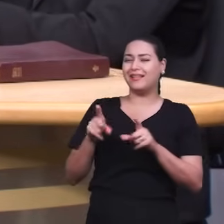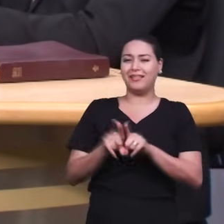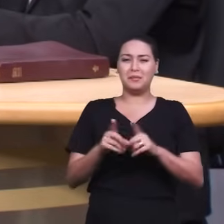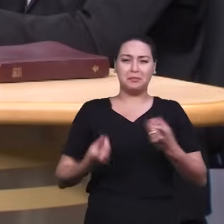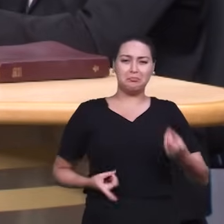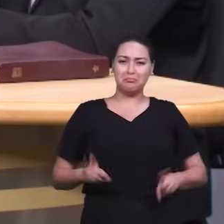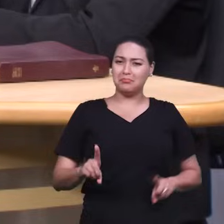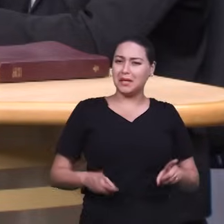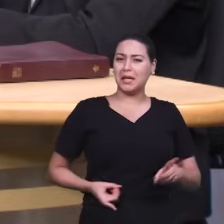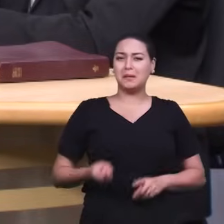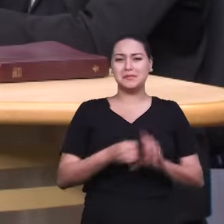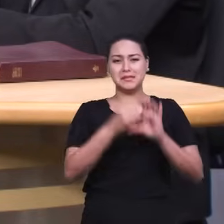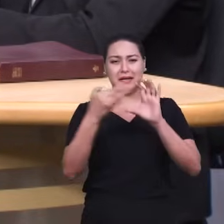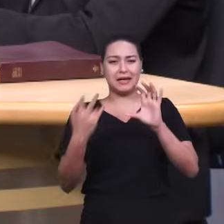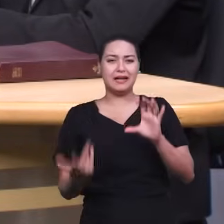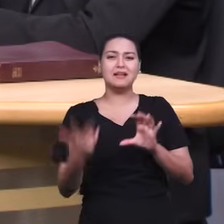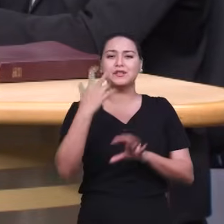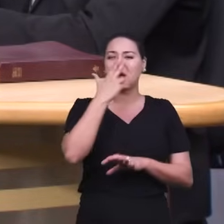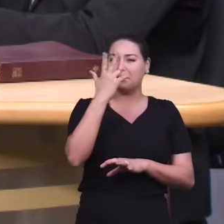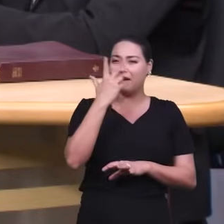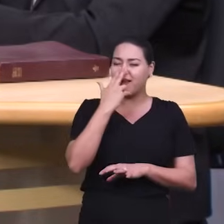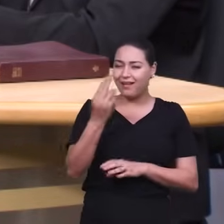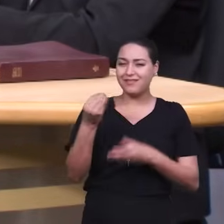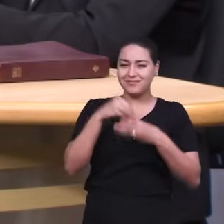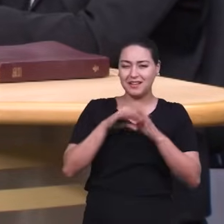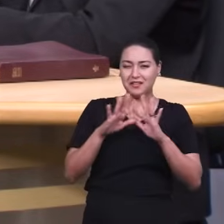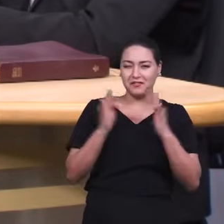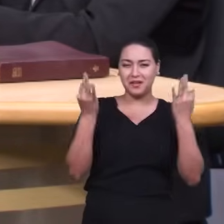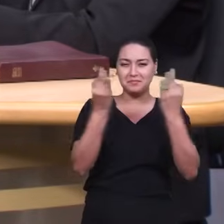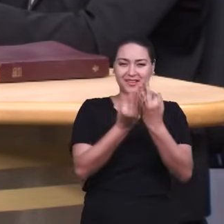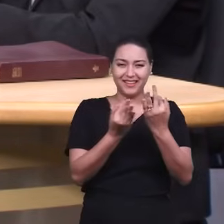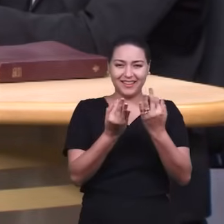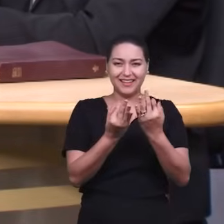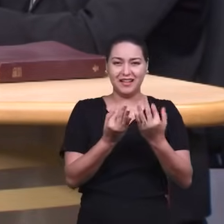si. Né? Então nós podemos dizer que nós,